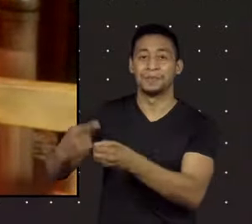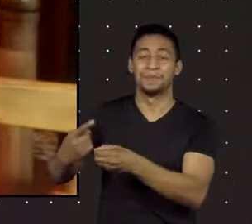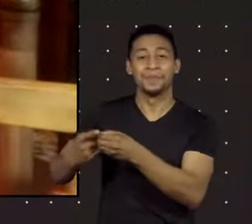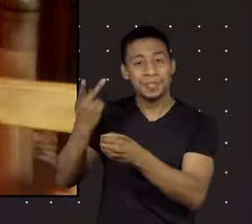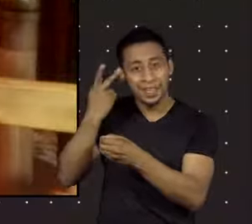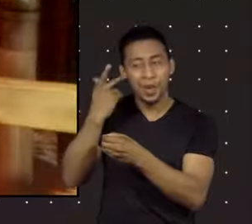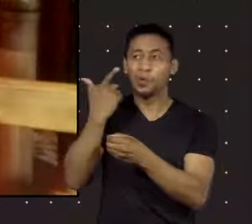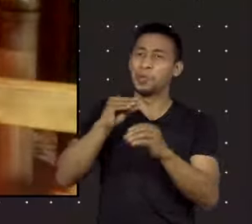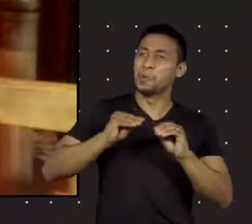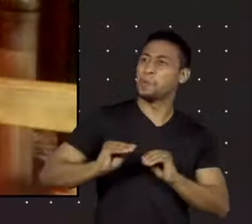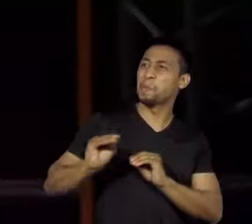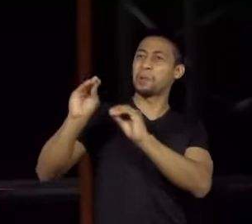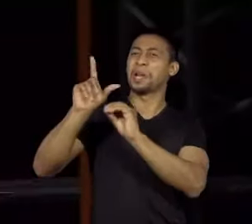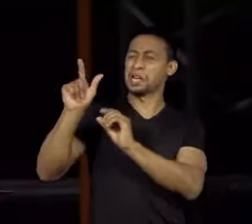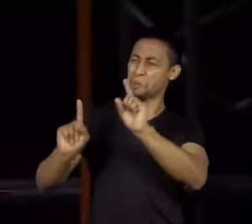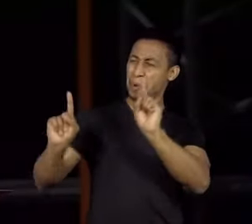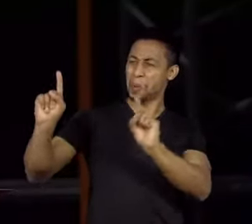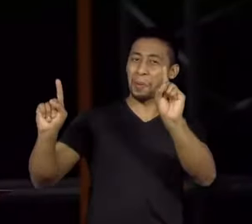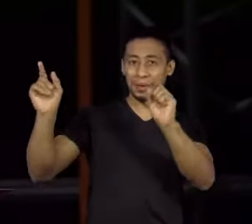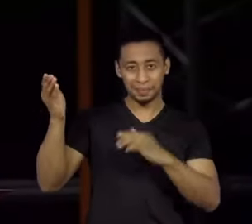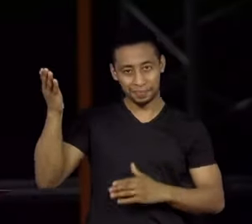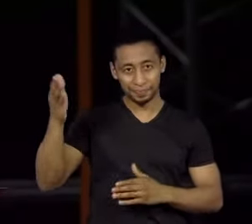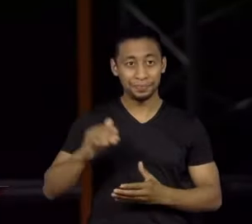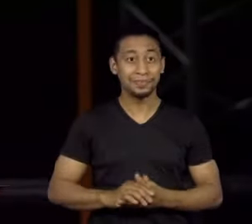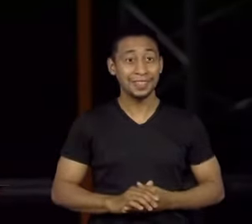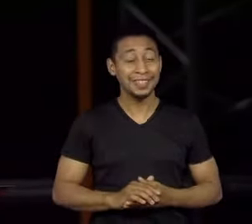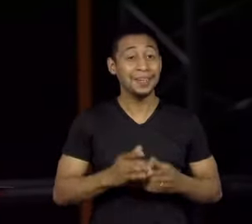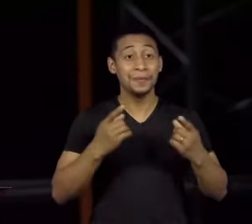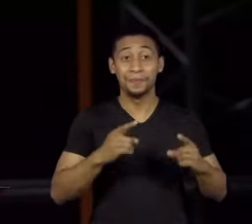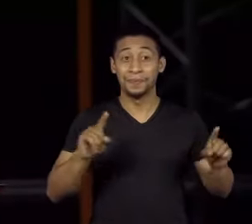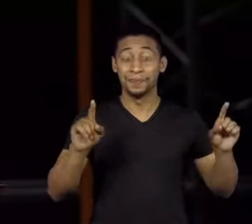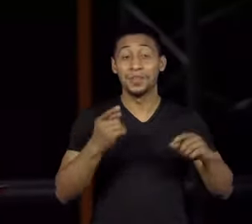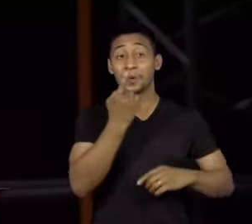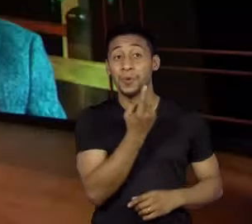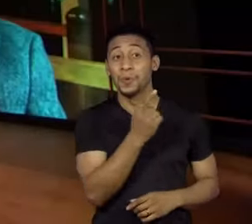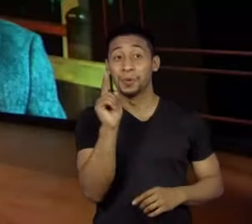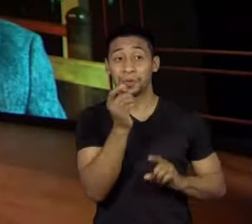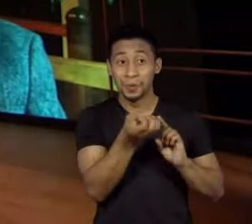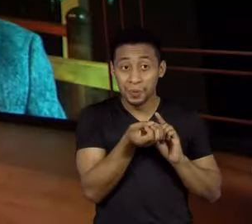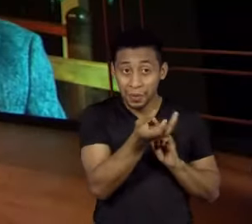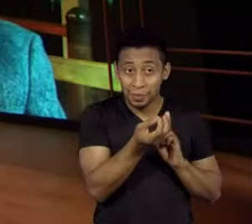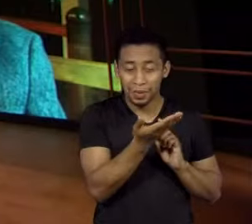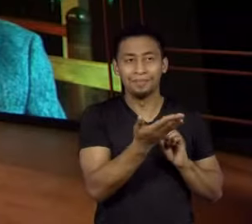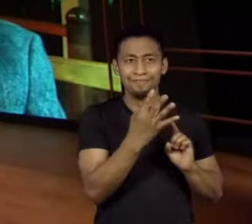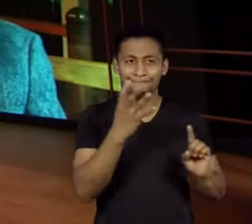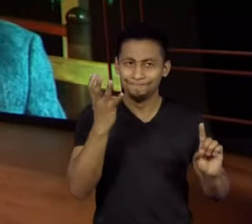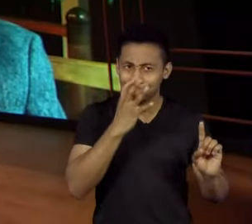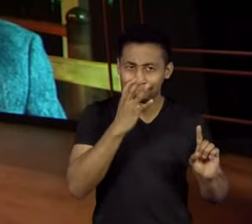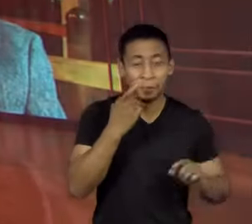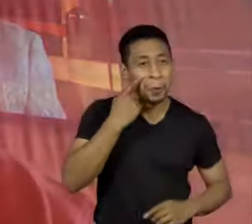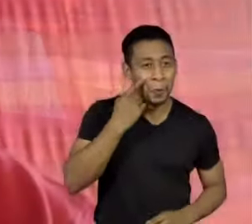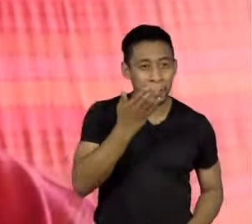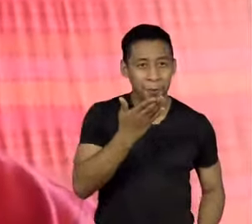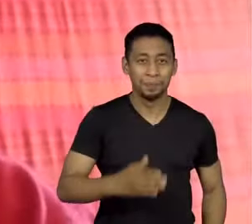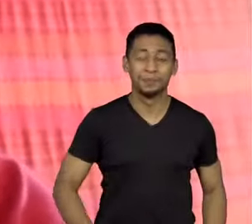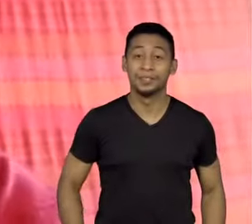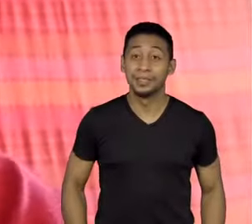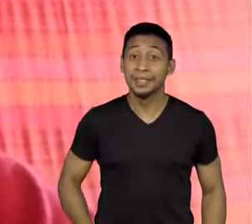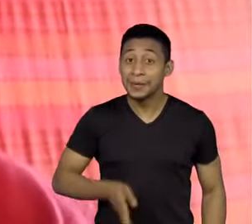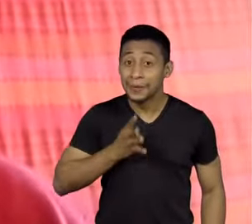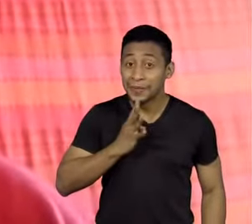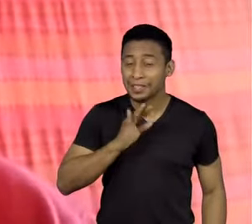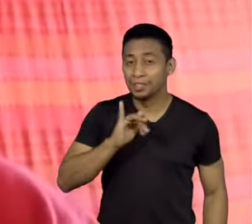foi lá competir com Verdi e Wagner. Maestro, temos um último depoimento para você de um grande admirador, olha só. Eu conheci